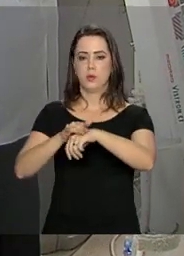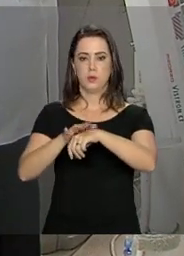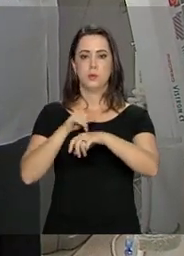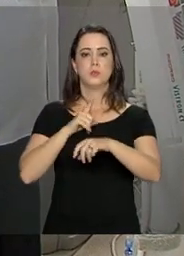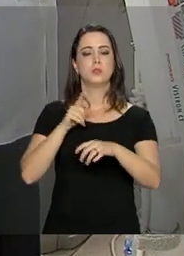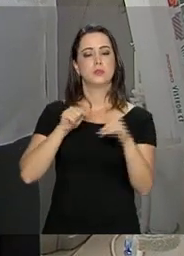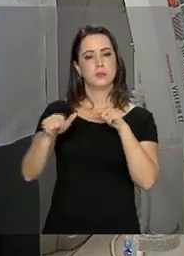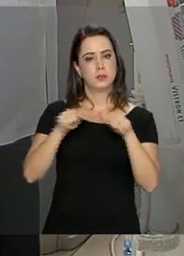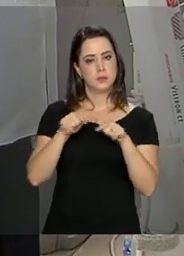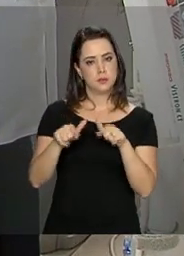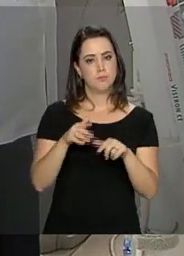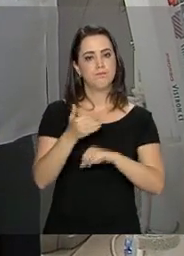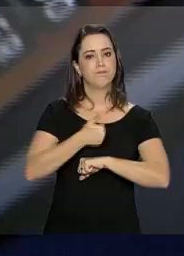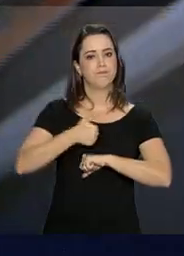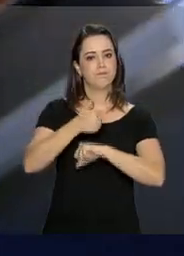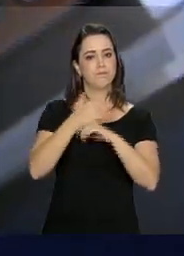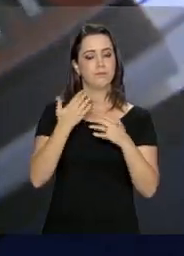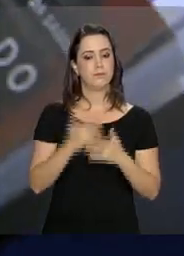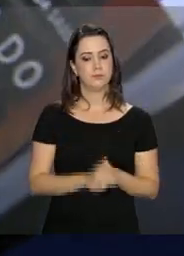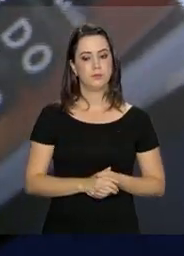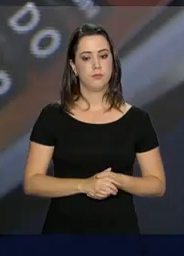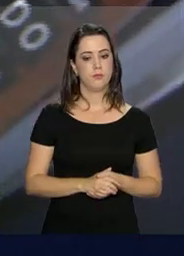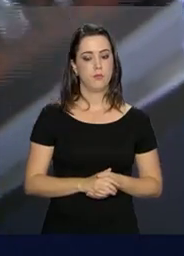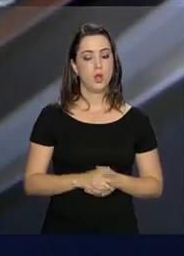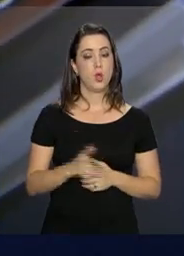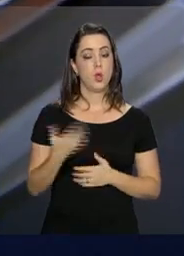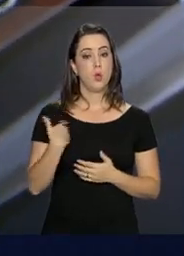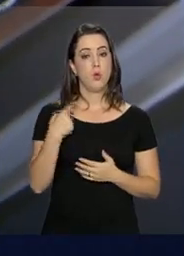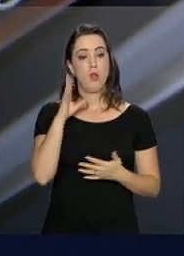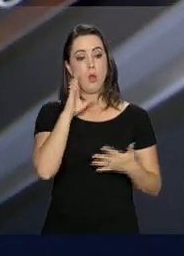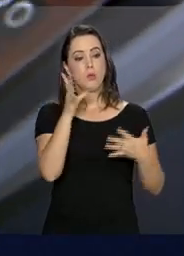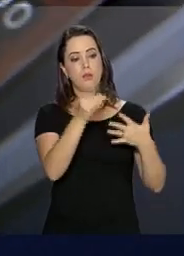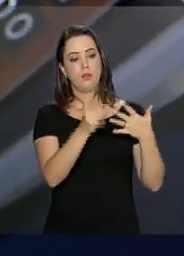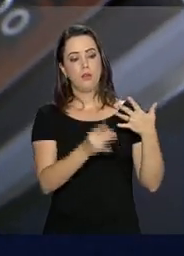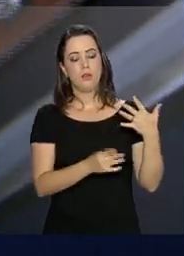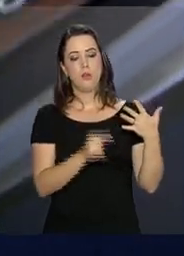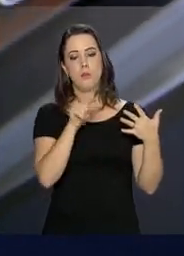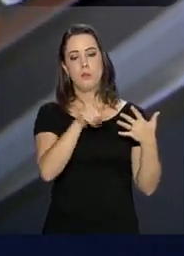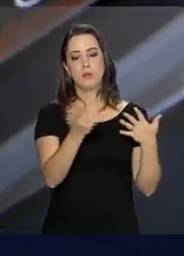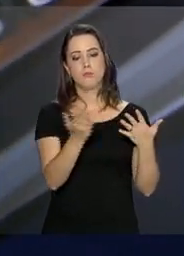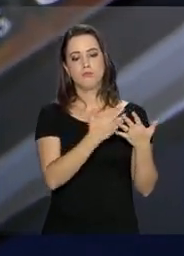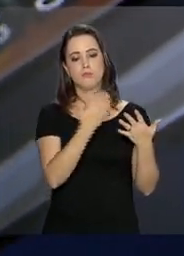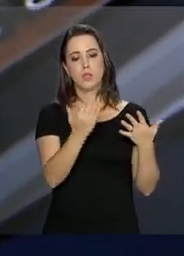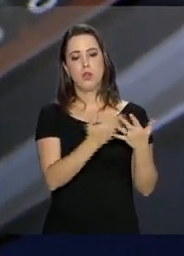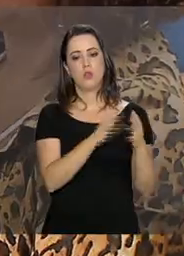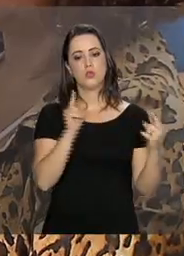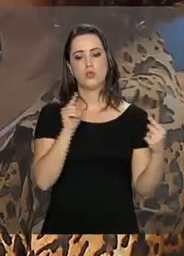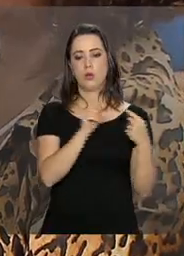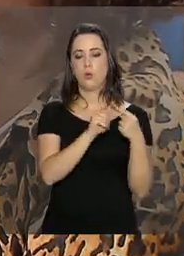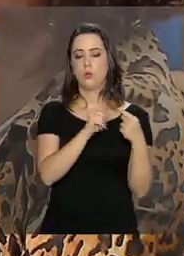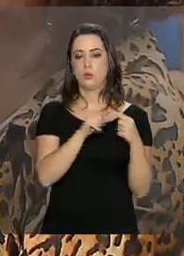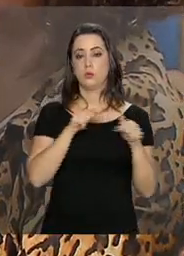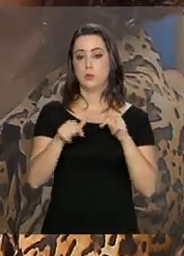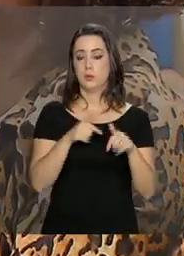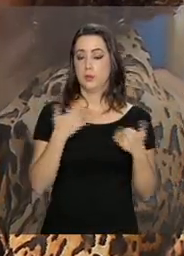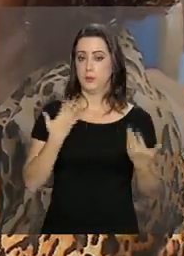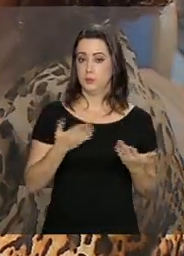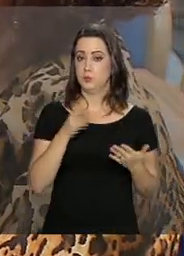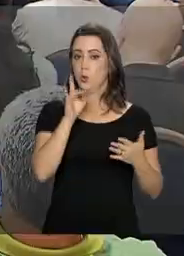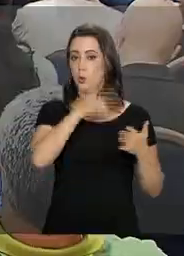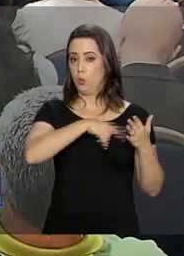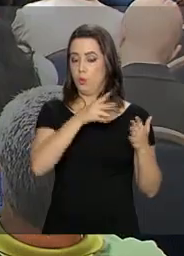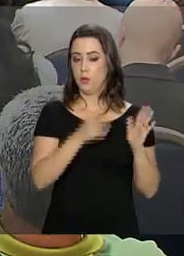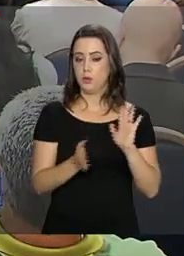ligados a atividades profissionais. O mapeamento está no Atlas do Câncer relacionado ao trabalho. De acordo com o